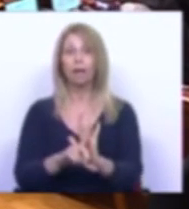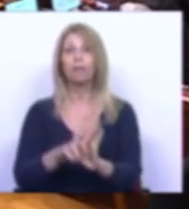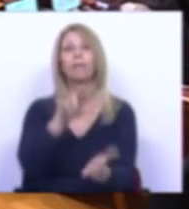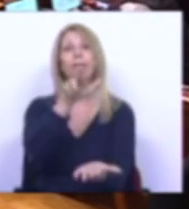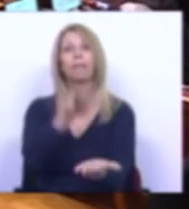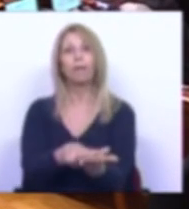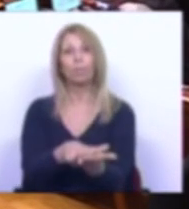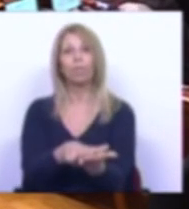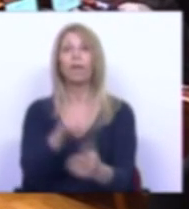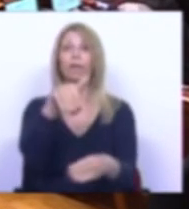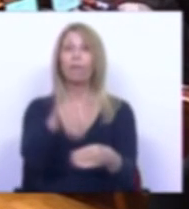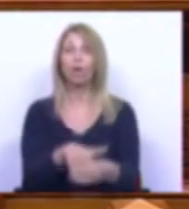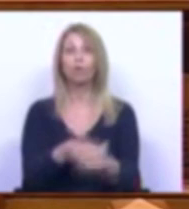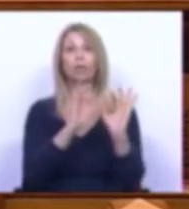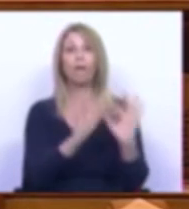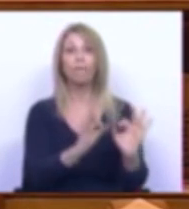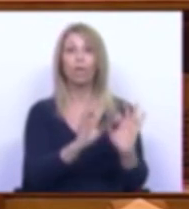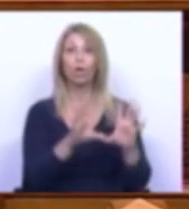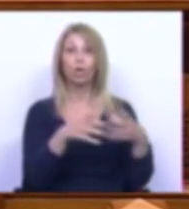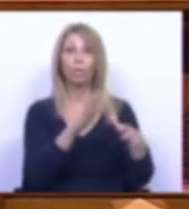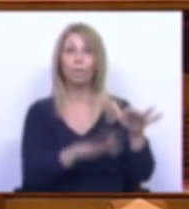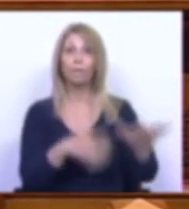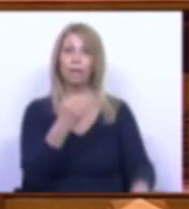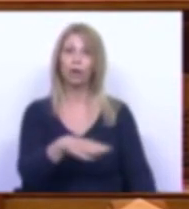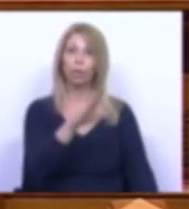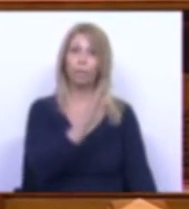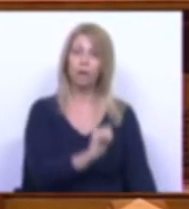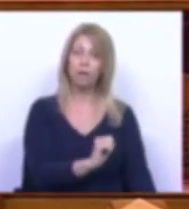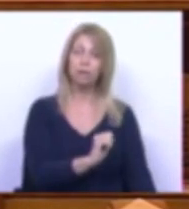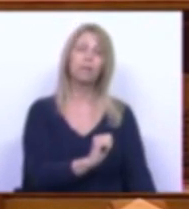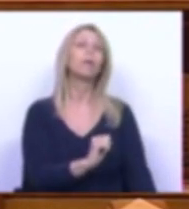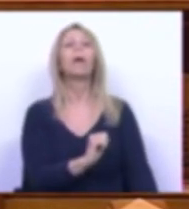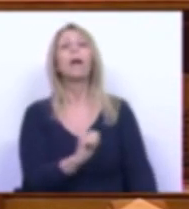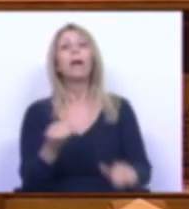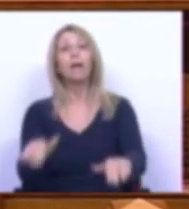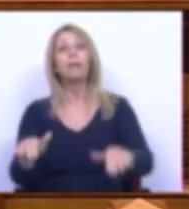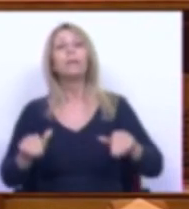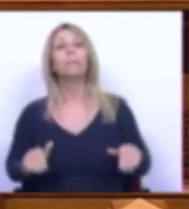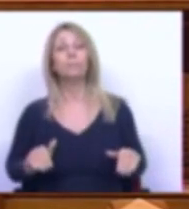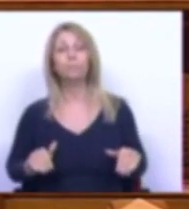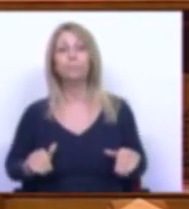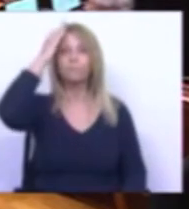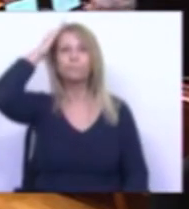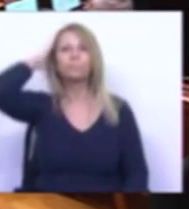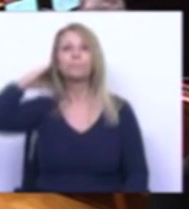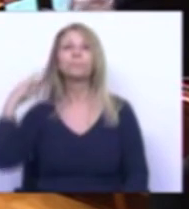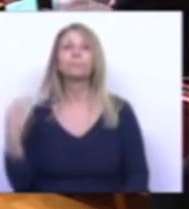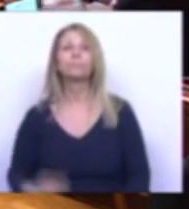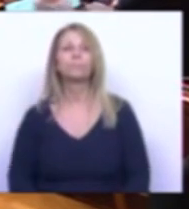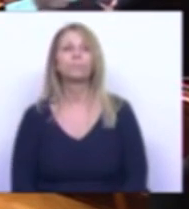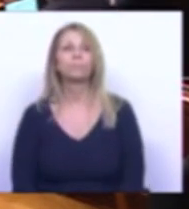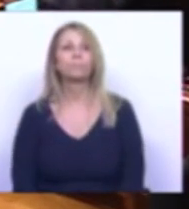pelos debates sobre o combate à inflação, com destaques para as medidas do Governo, nomeadamente as relacionadas com as